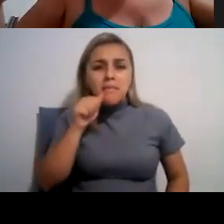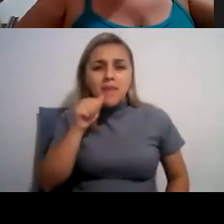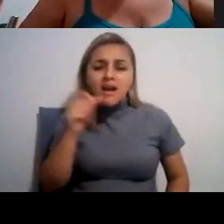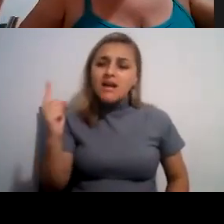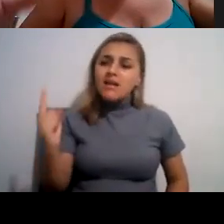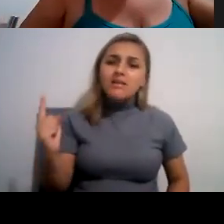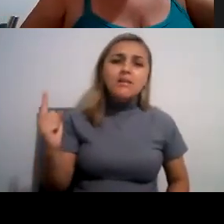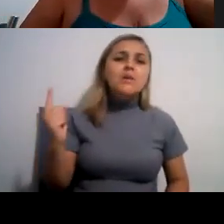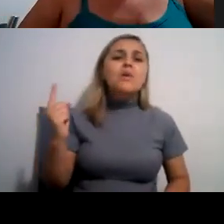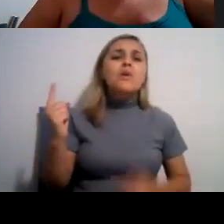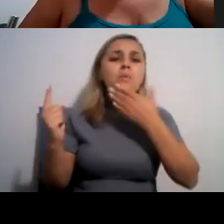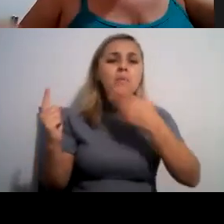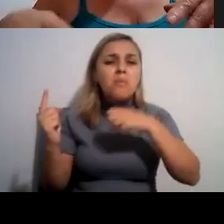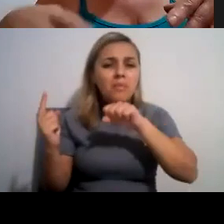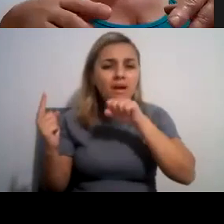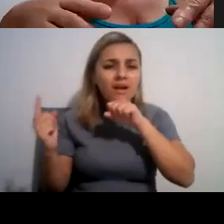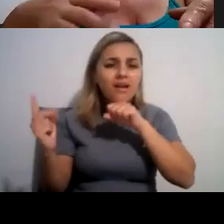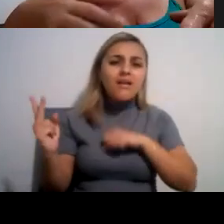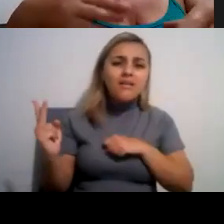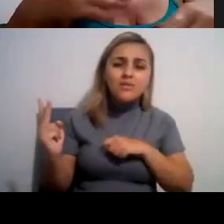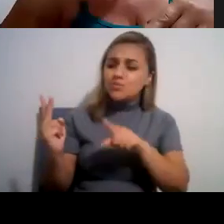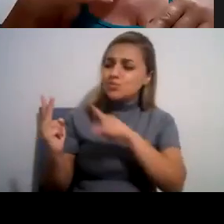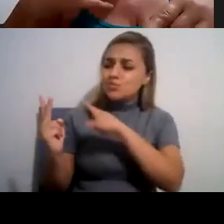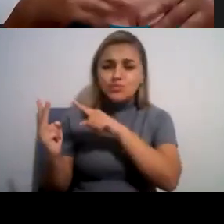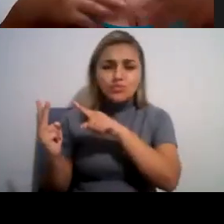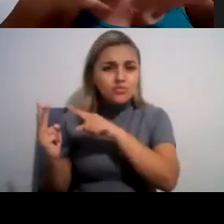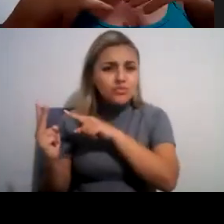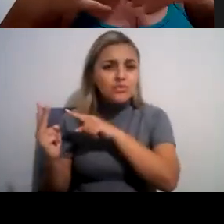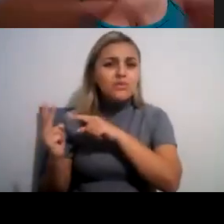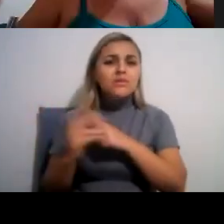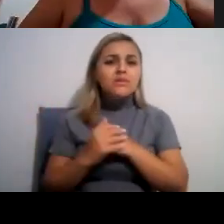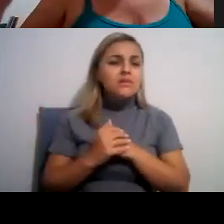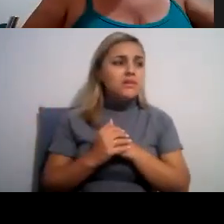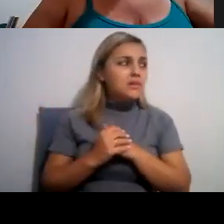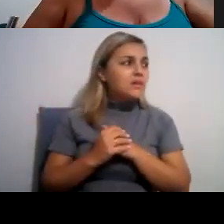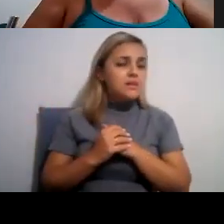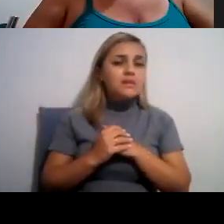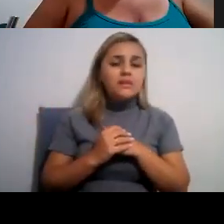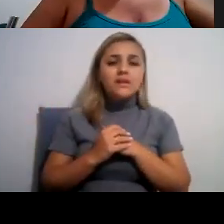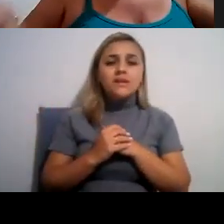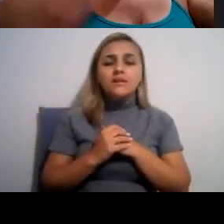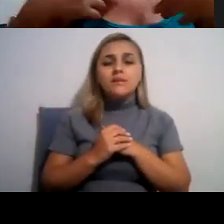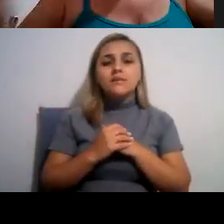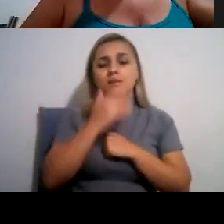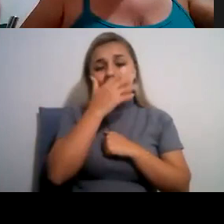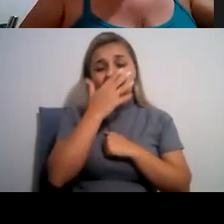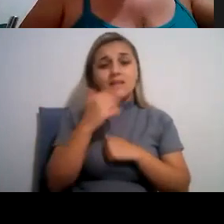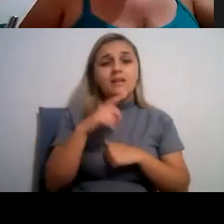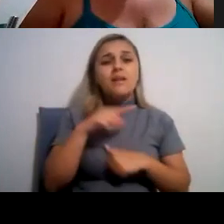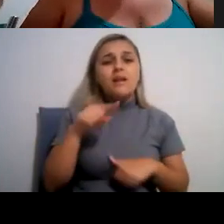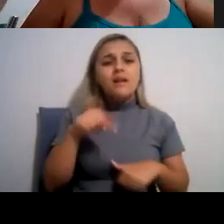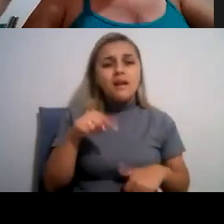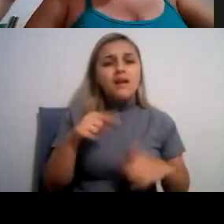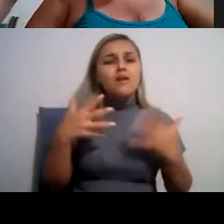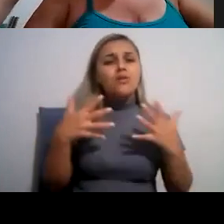ali, naquele momento, vai gerar um monte de conflito, né? Para mim, gerou